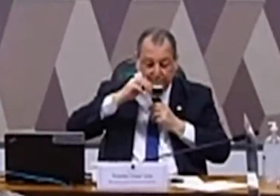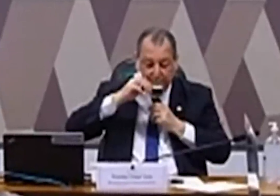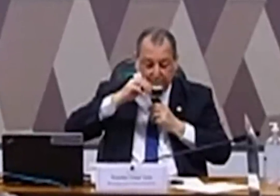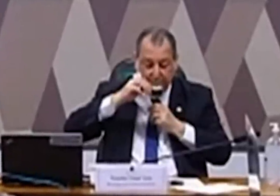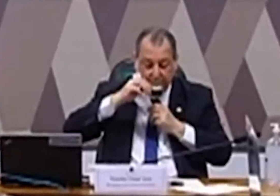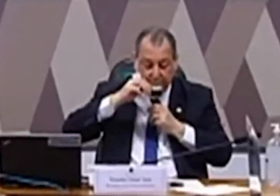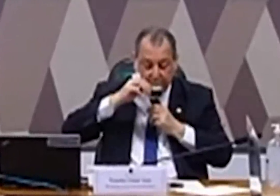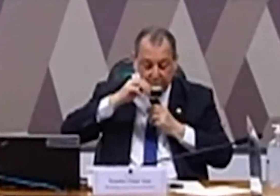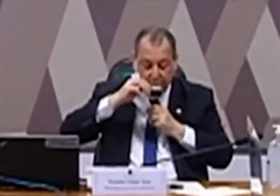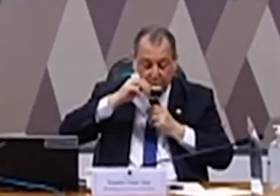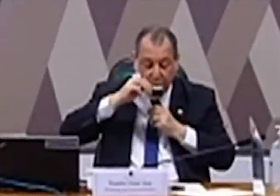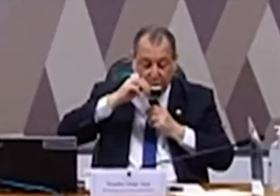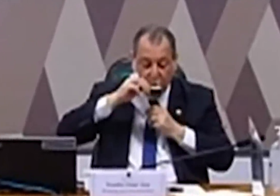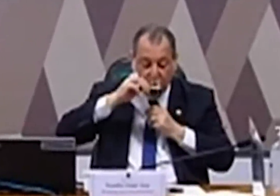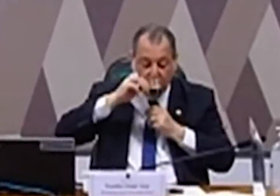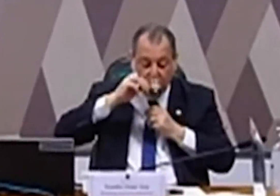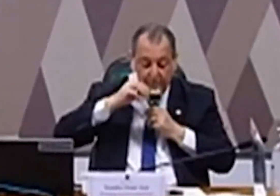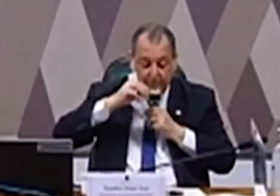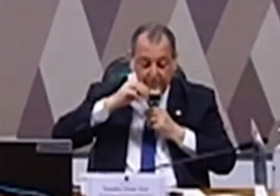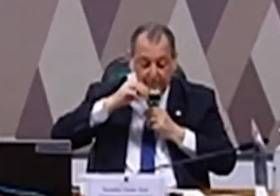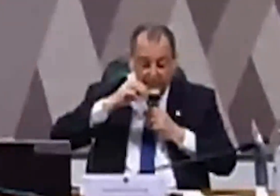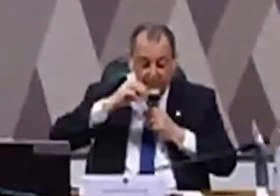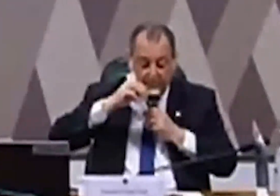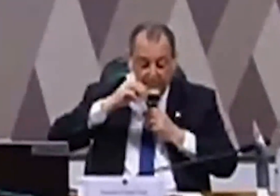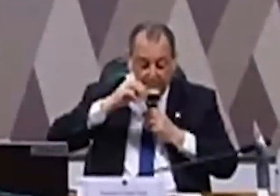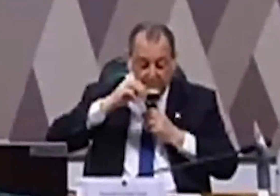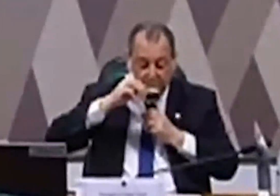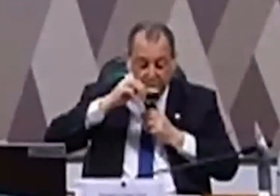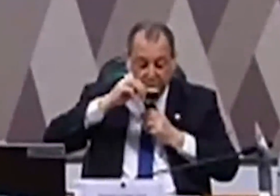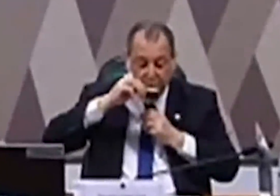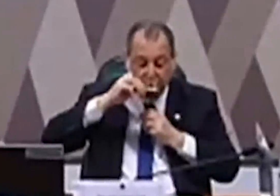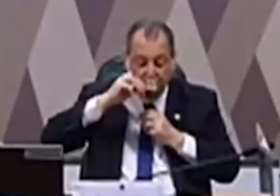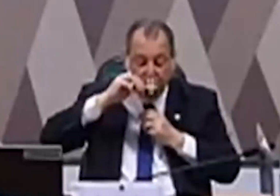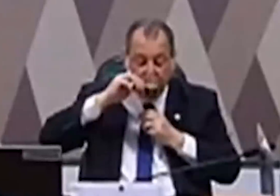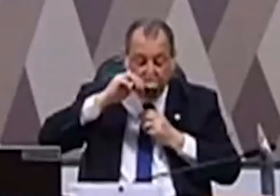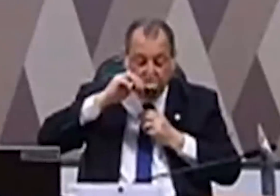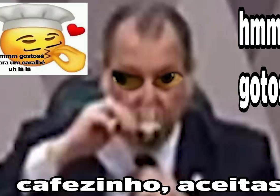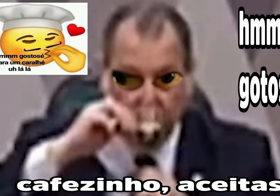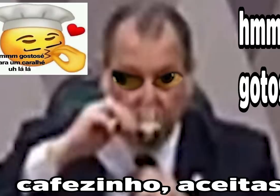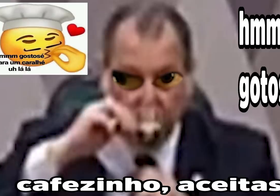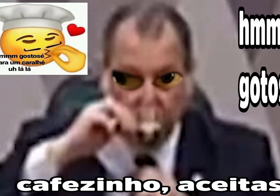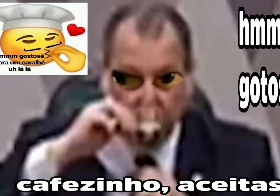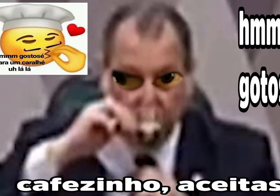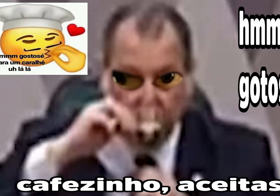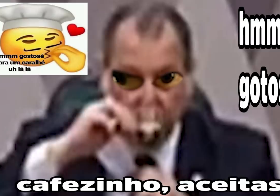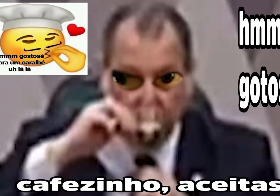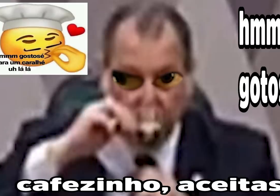nenhum jornal o aconteceu. Não é possível que vossa senhoria seja tão desinformada a esses pontos.